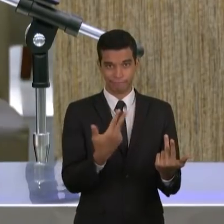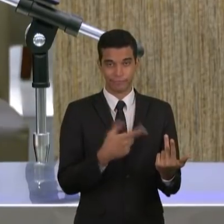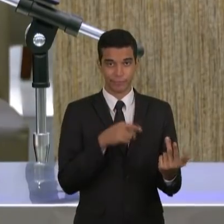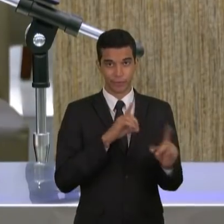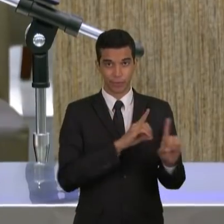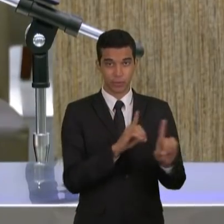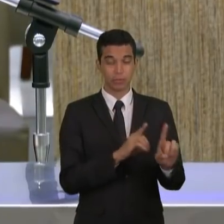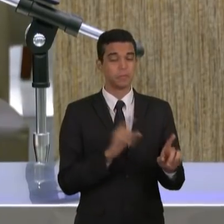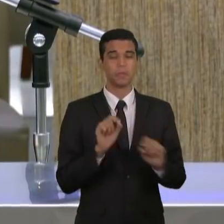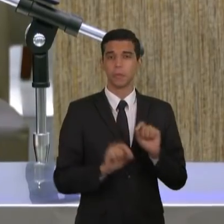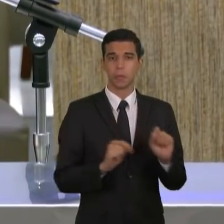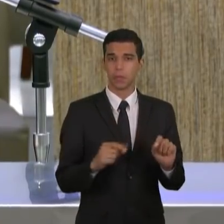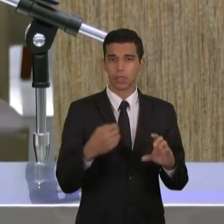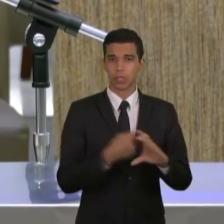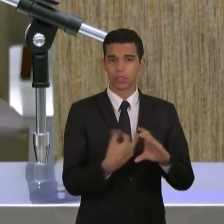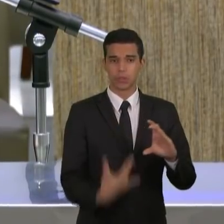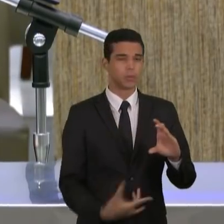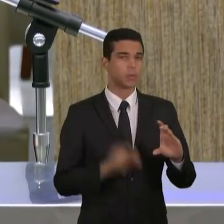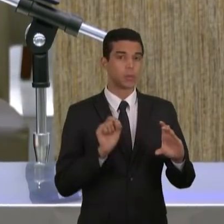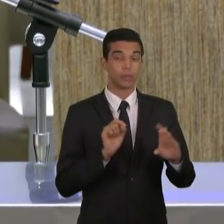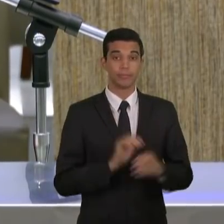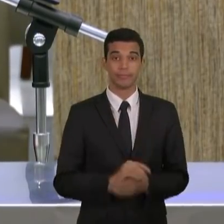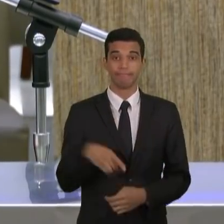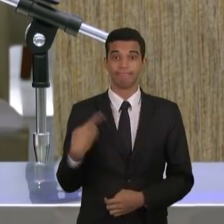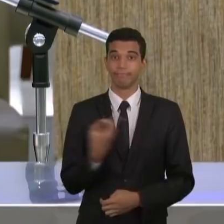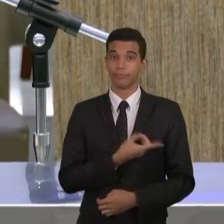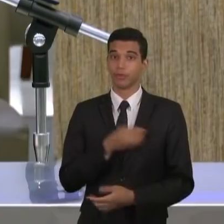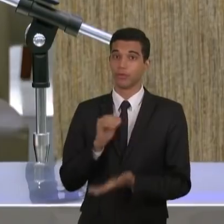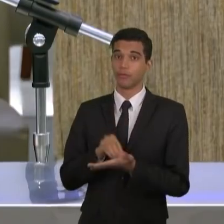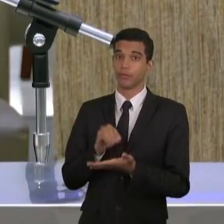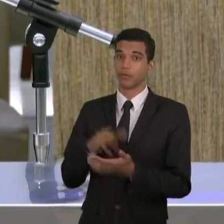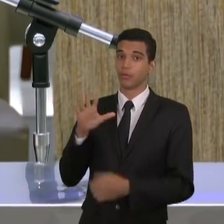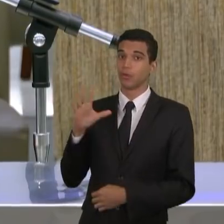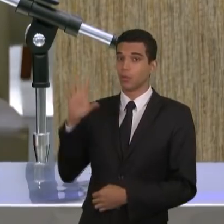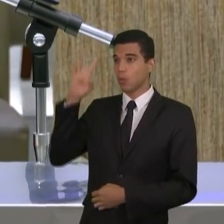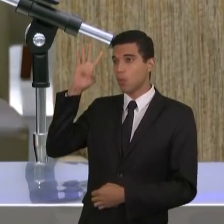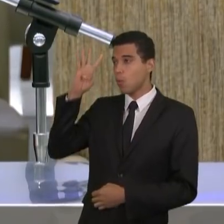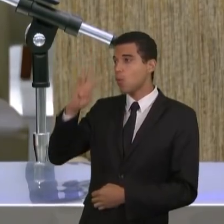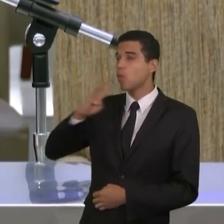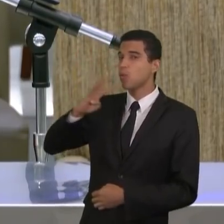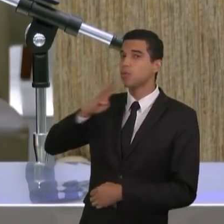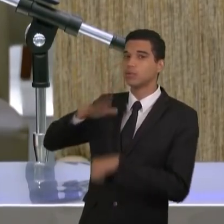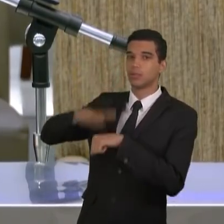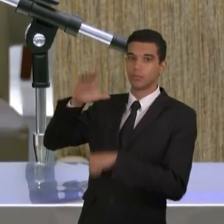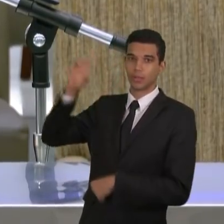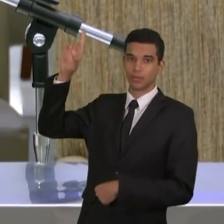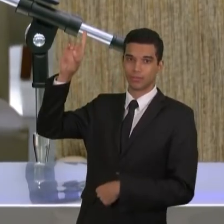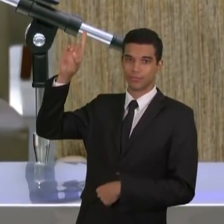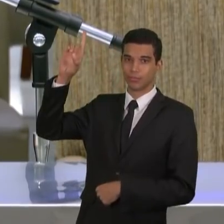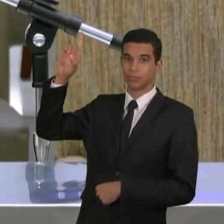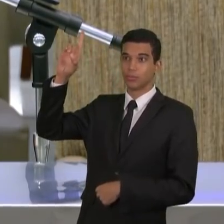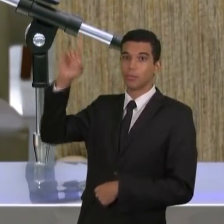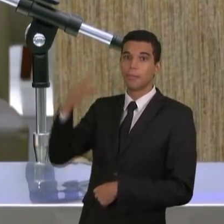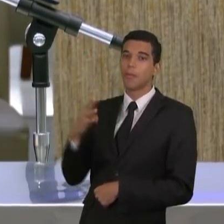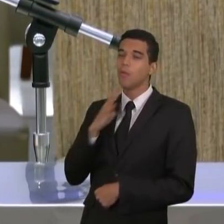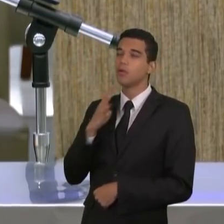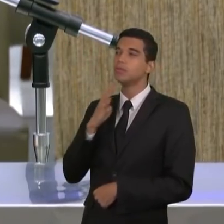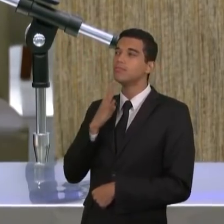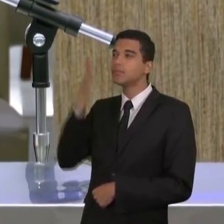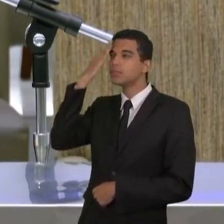fato de não conhecermos a Deus de maneira completa não é muito de nós